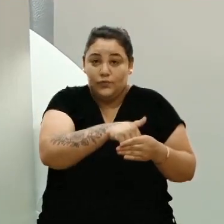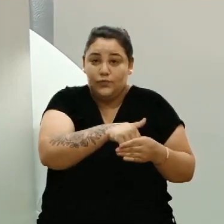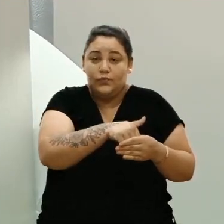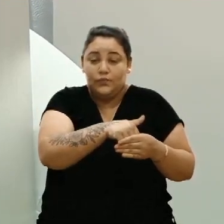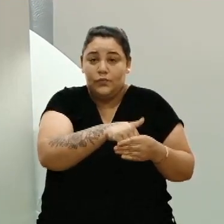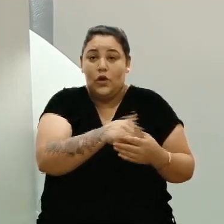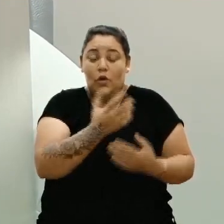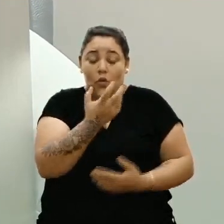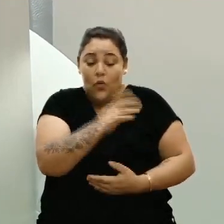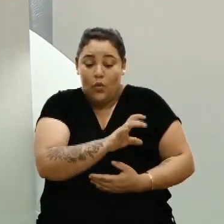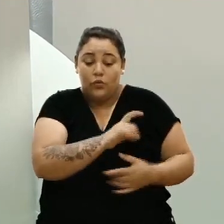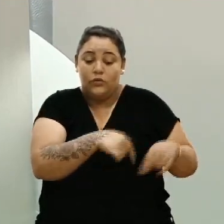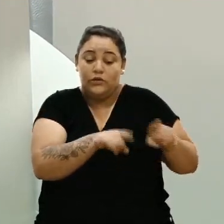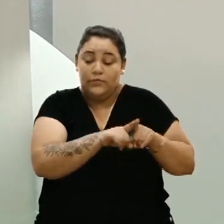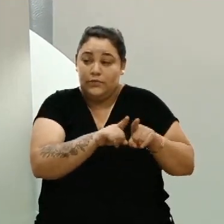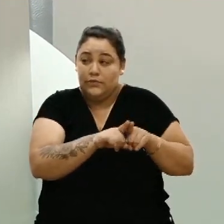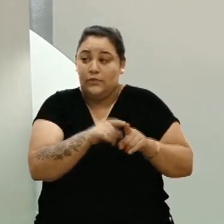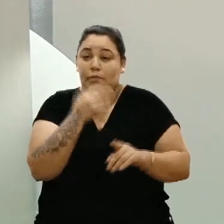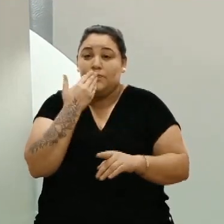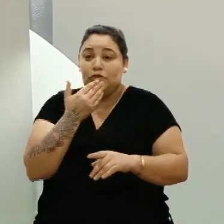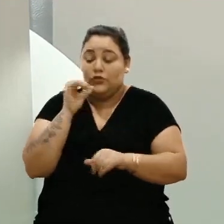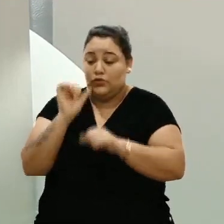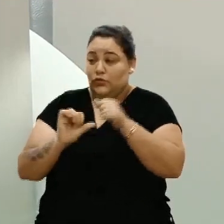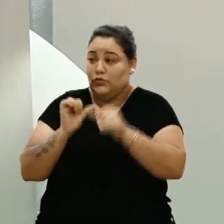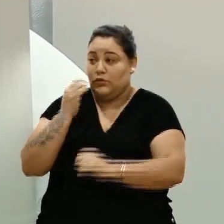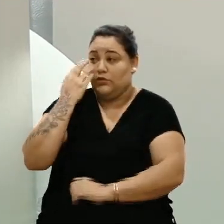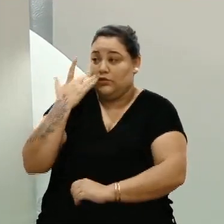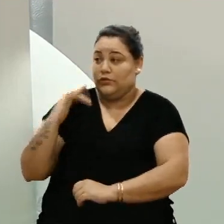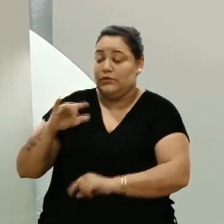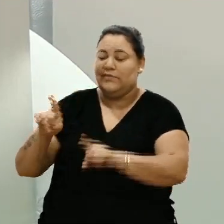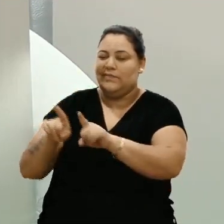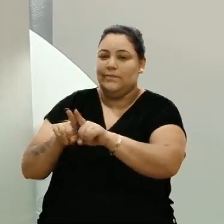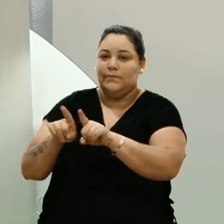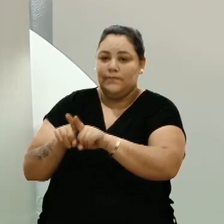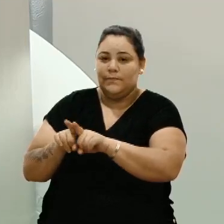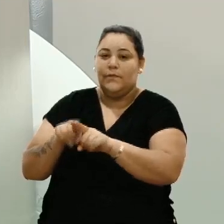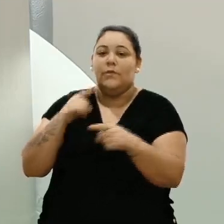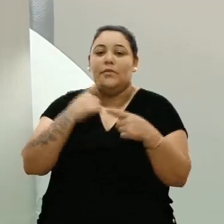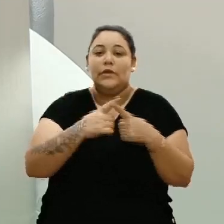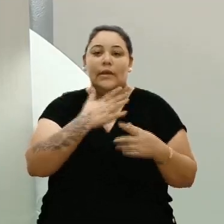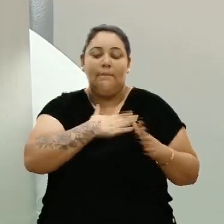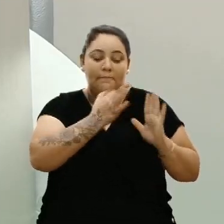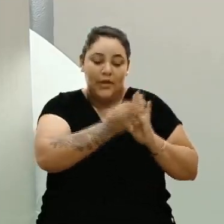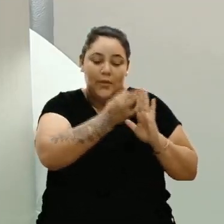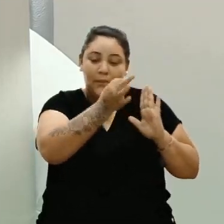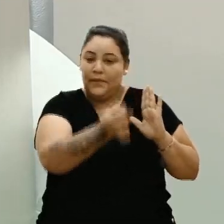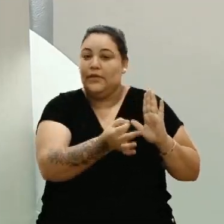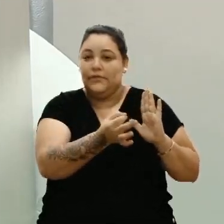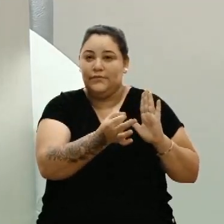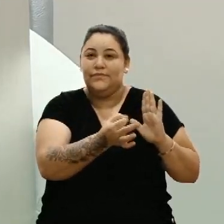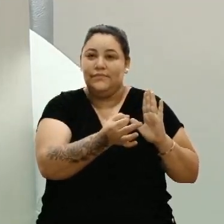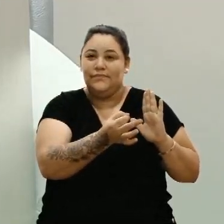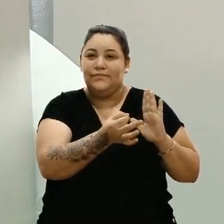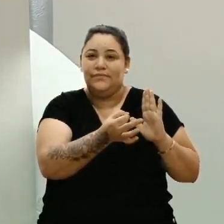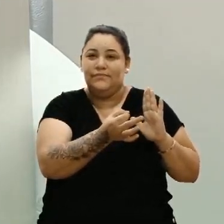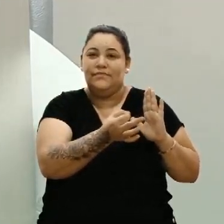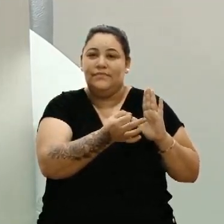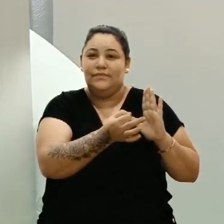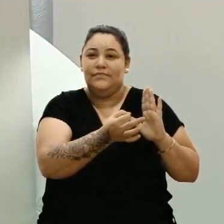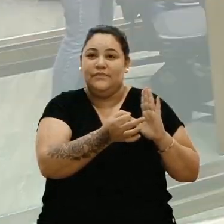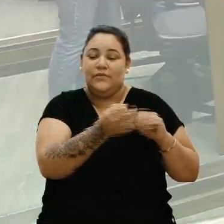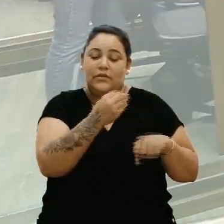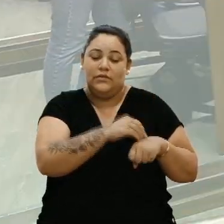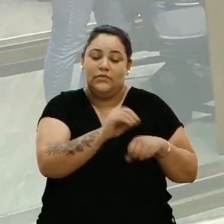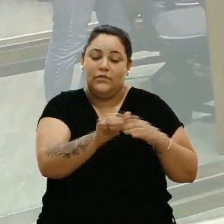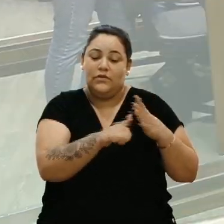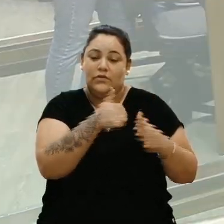contra o pedido de vistas, porque, no meu ponto de vista, está sendo atendida as melhores indicações. Seu